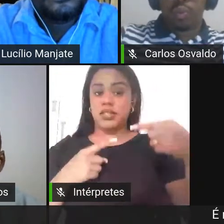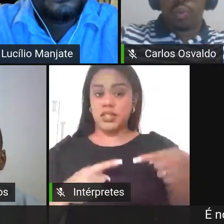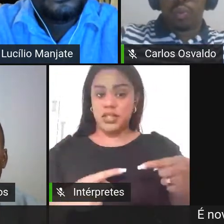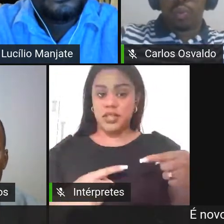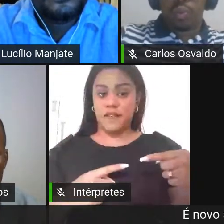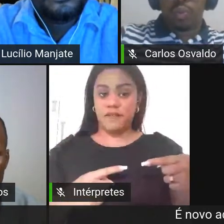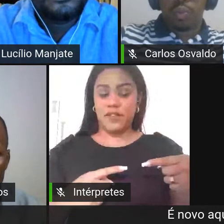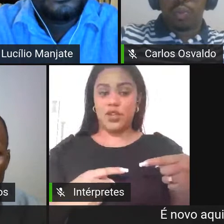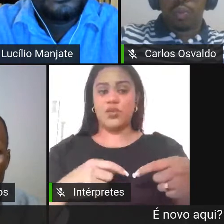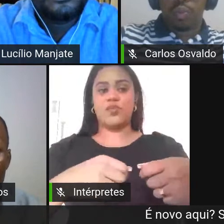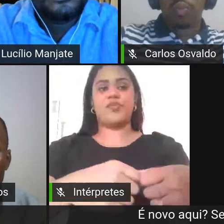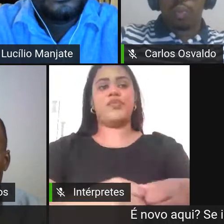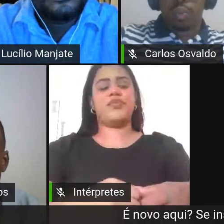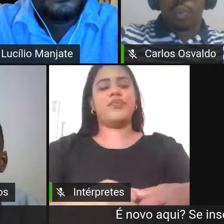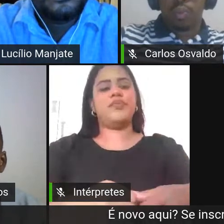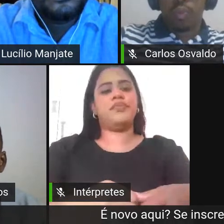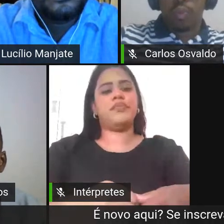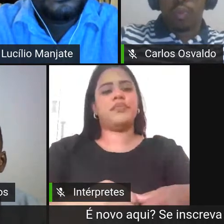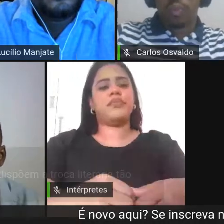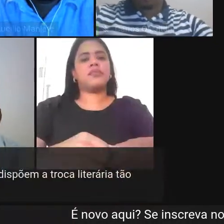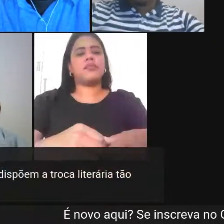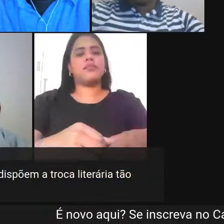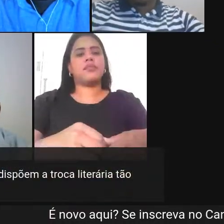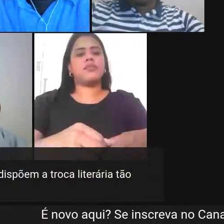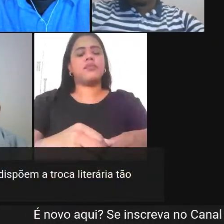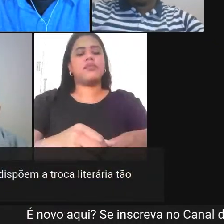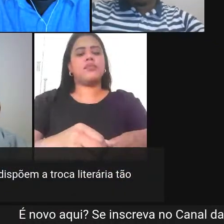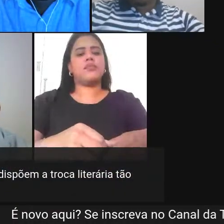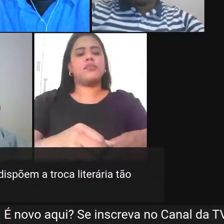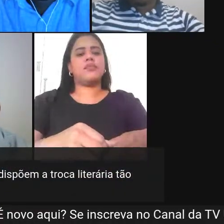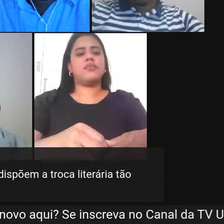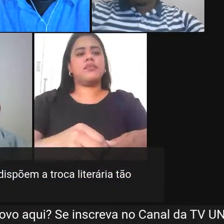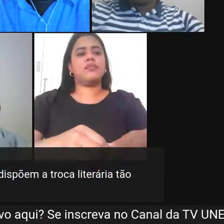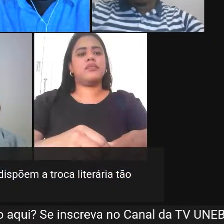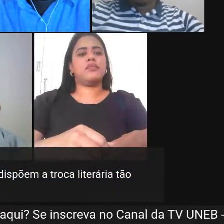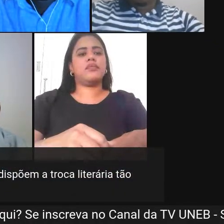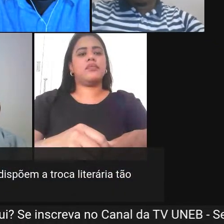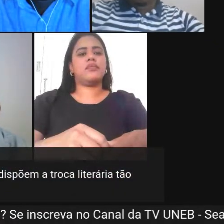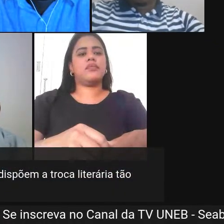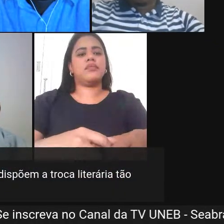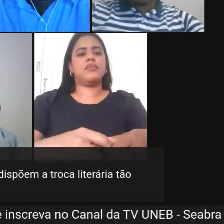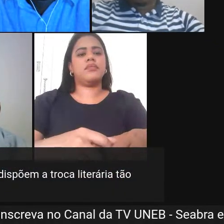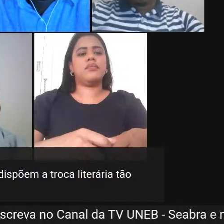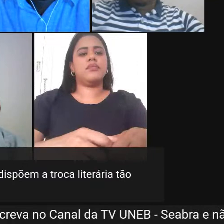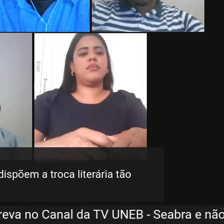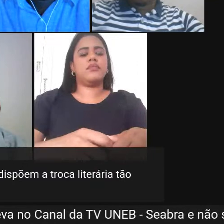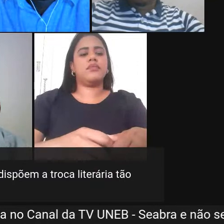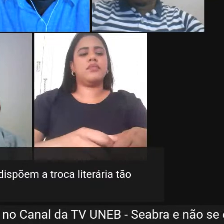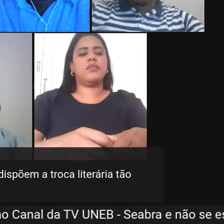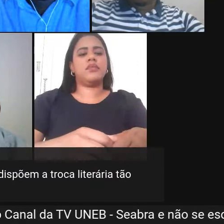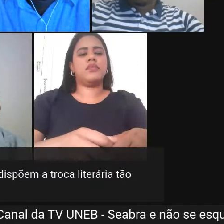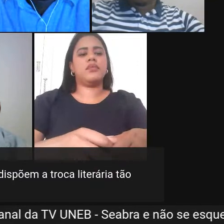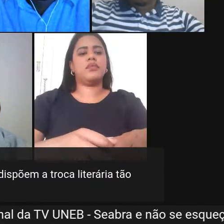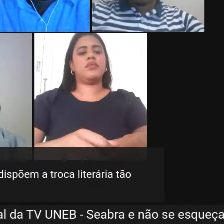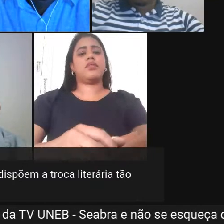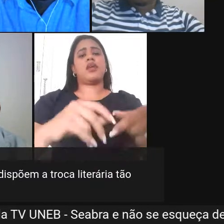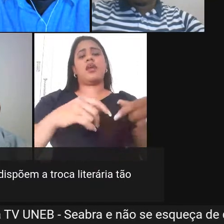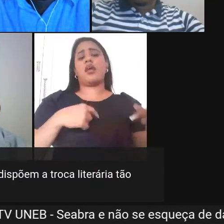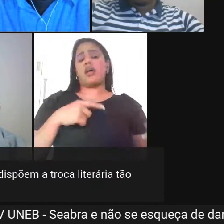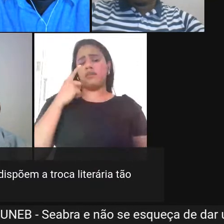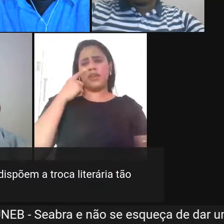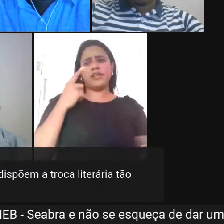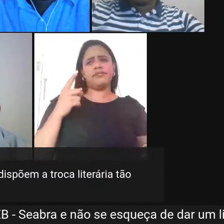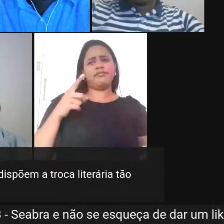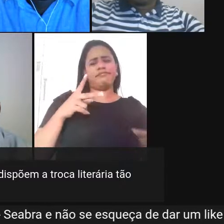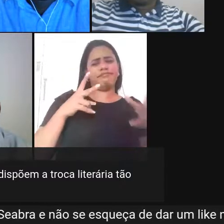Consegue ouvir-me, né? Sim, há desafios. Eles não são tão perceptíveis assim,